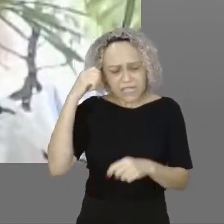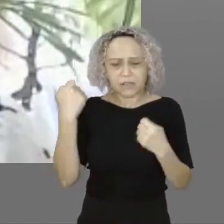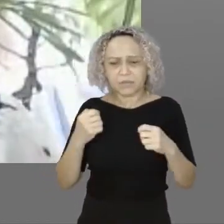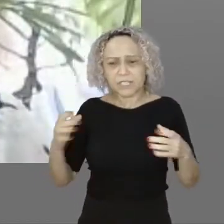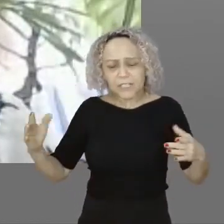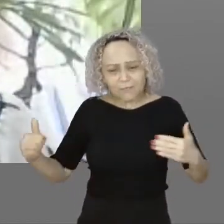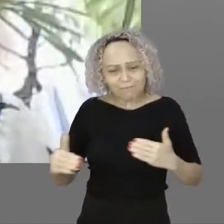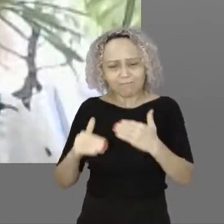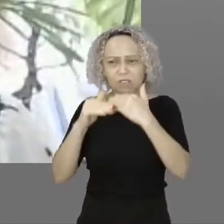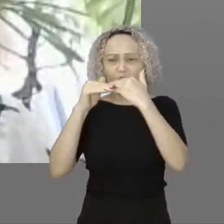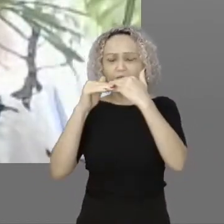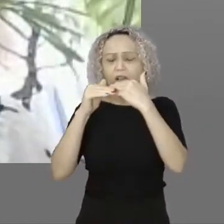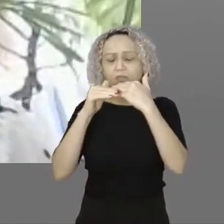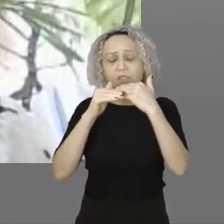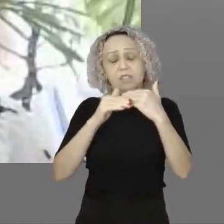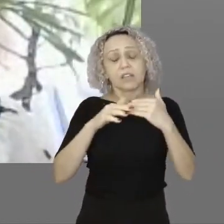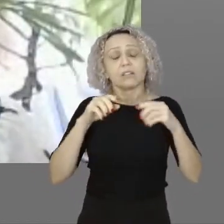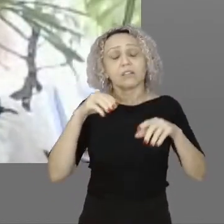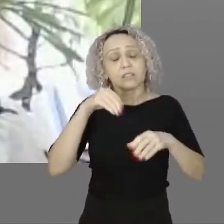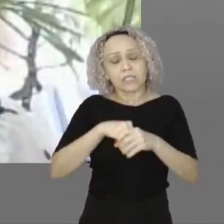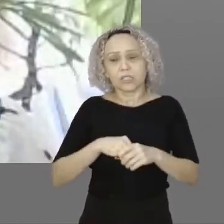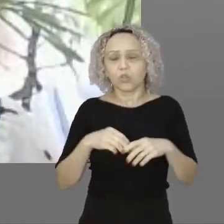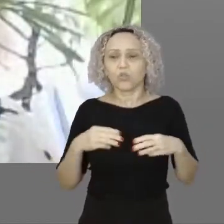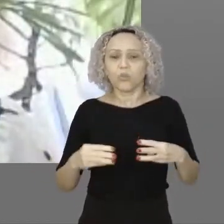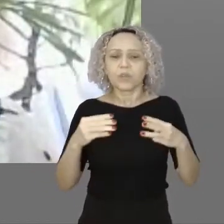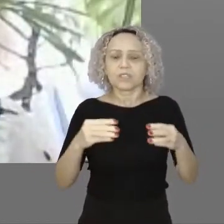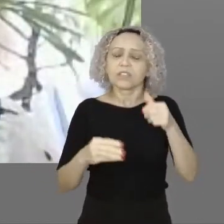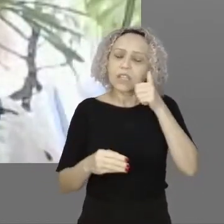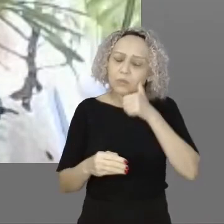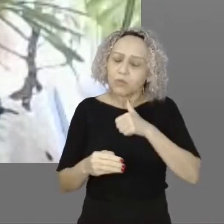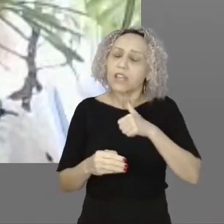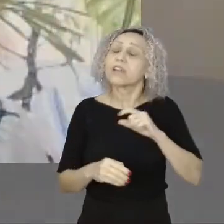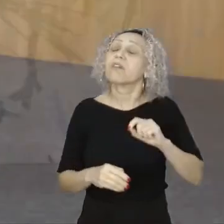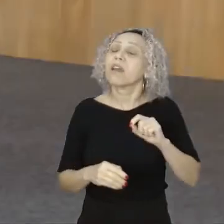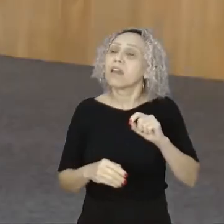Mulheres é precisamente a questão da igualdade entre homens e mulheres.